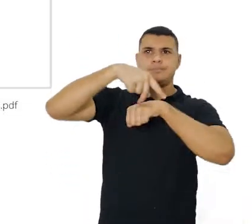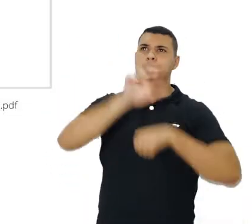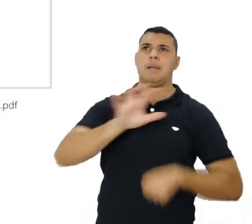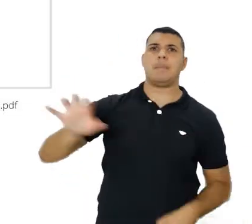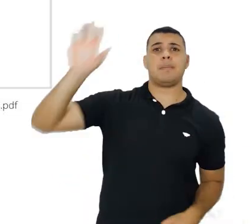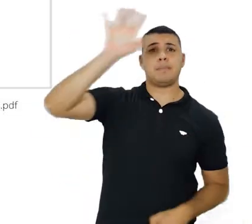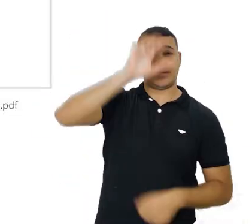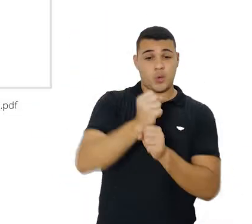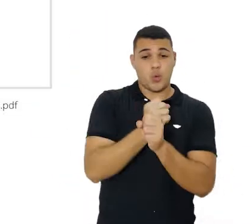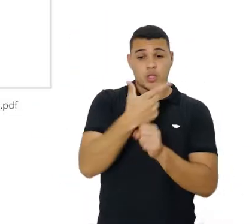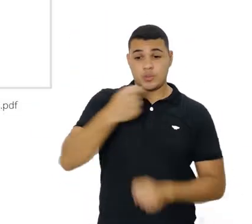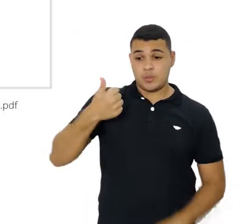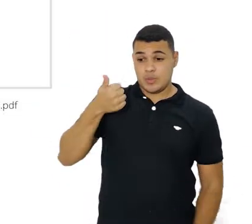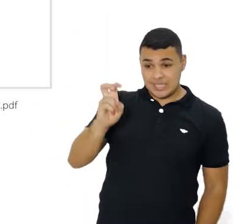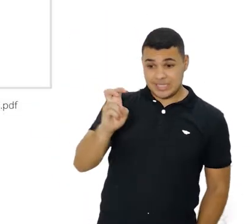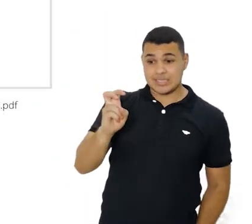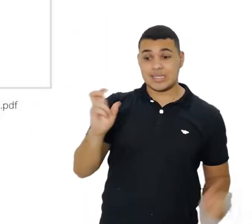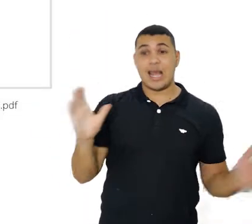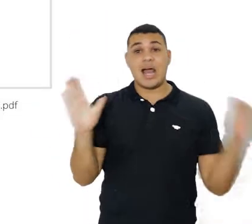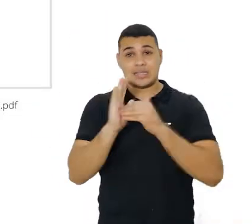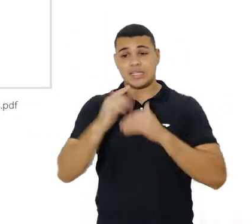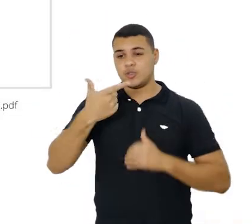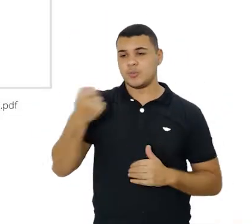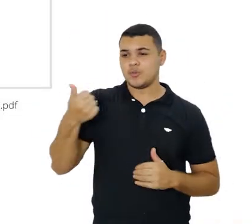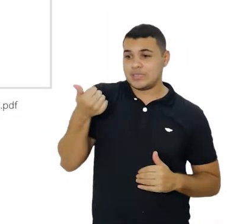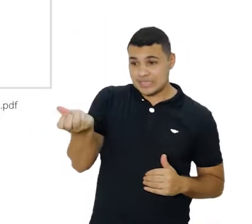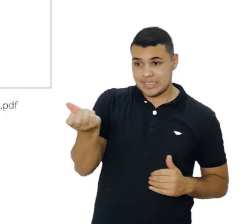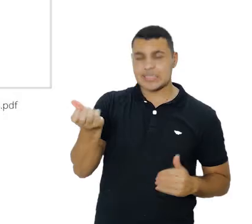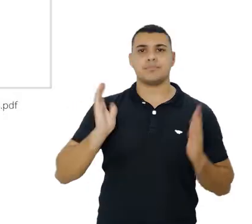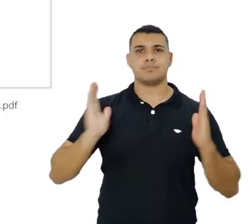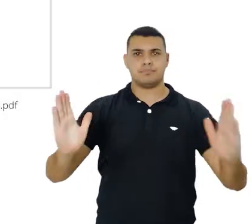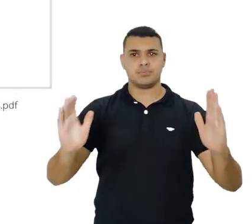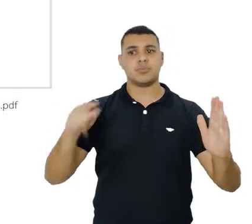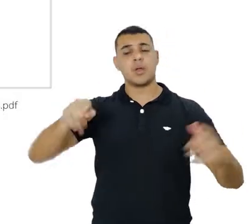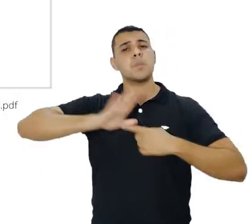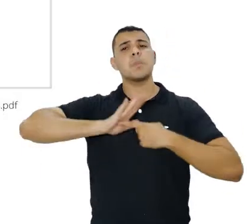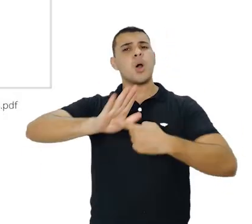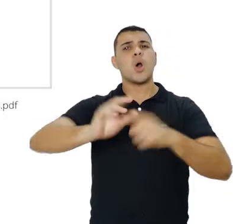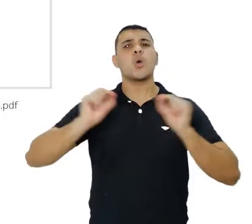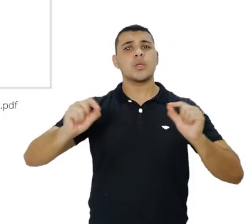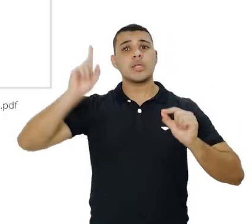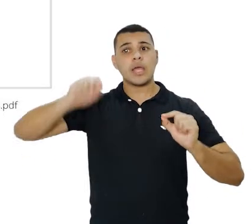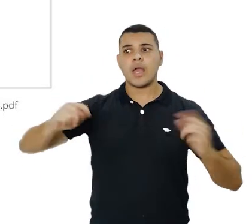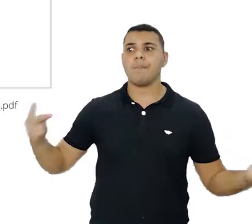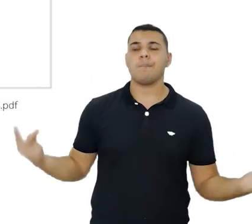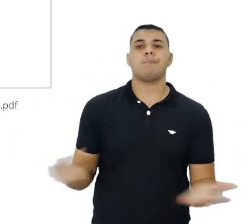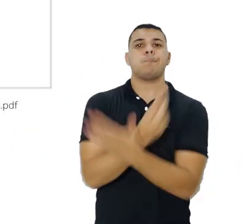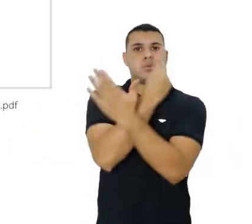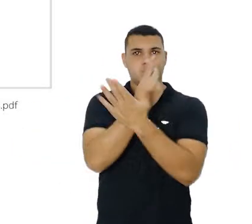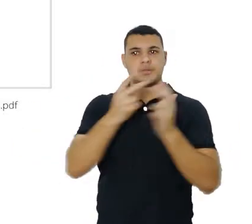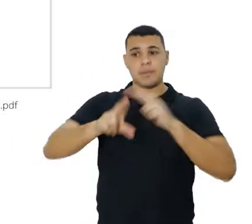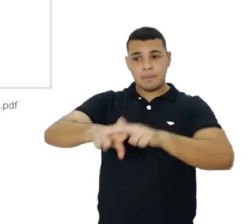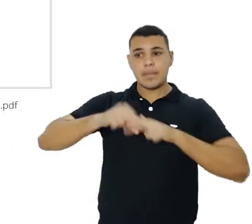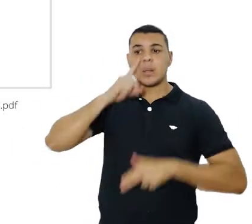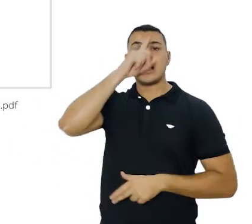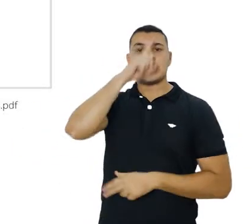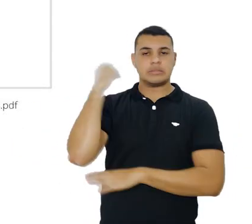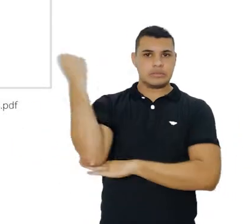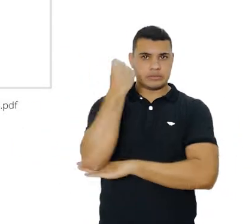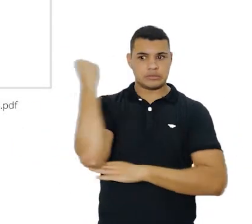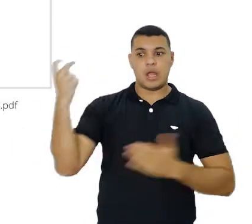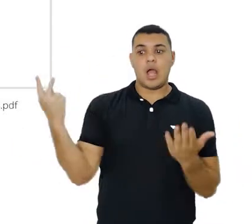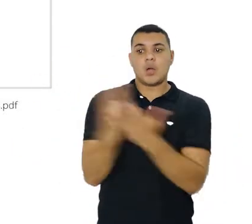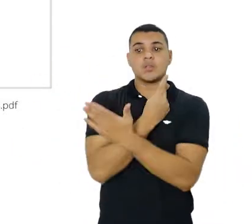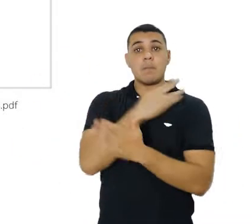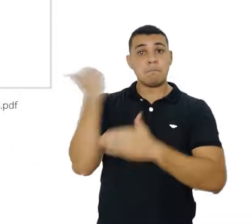um todo, do ano de 2015 para o ano de 2016, indicando, né, o impacto nos riscos